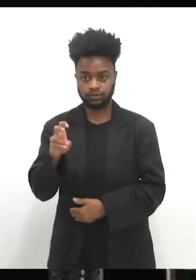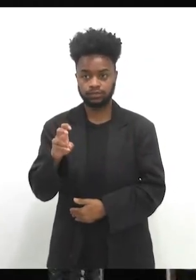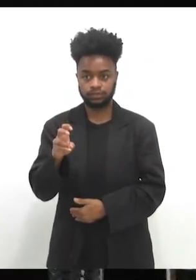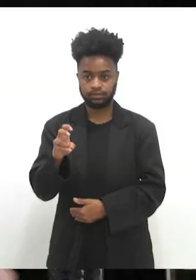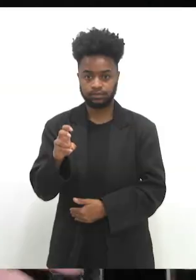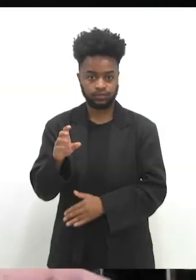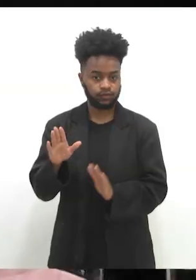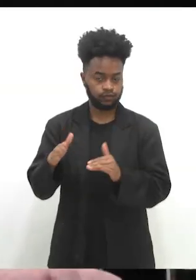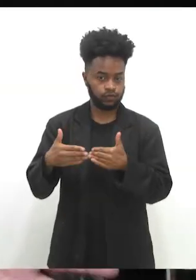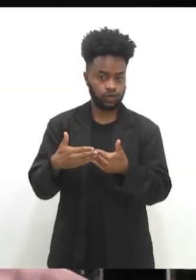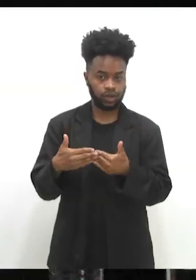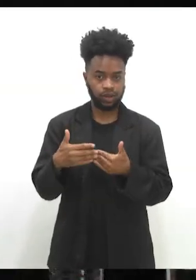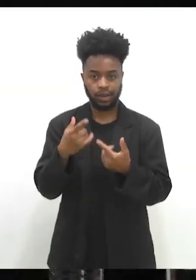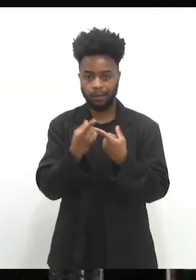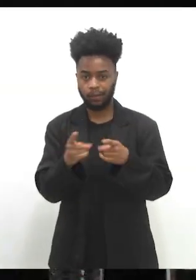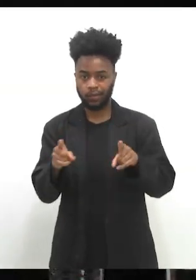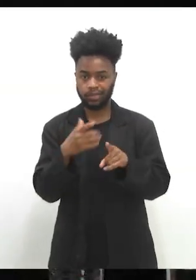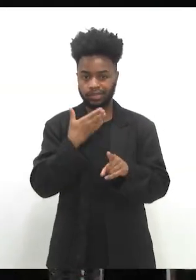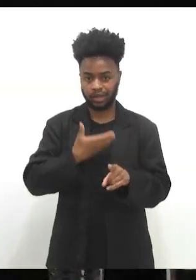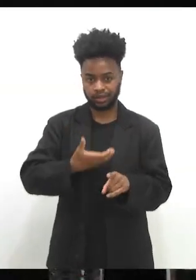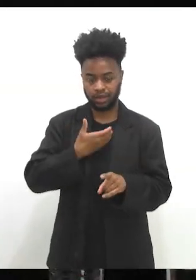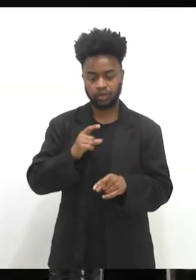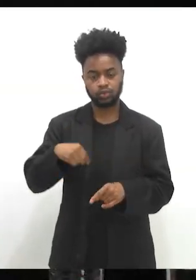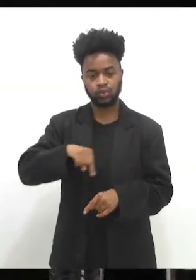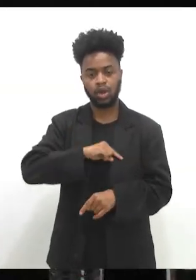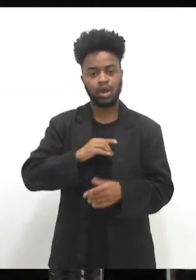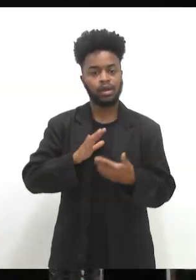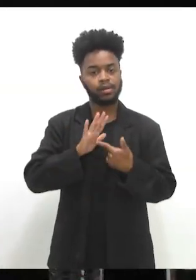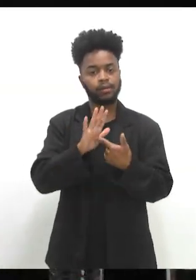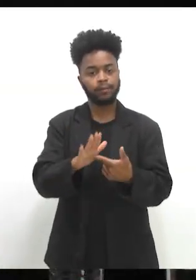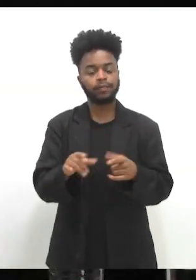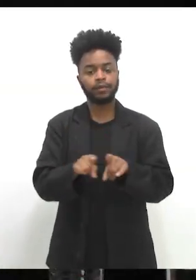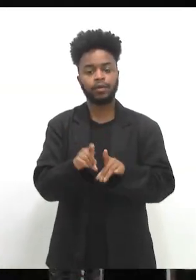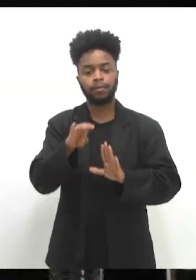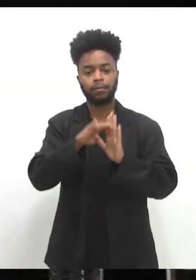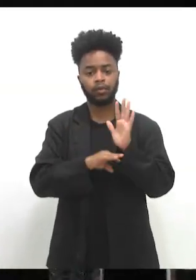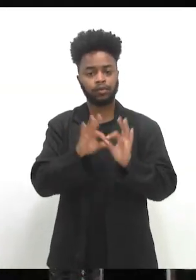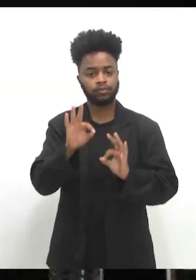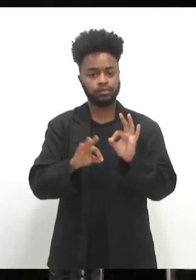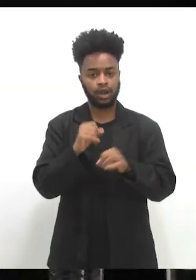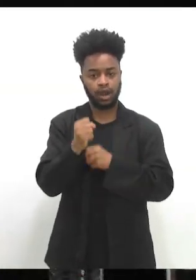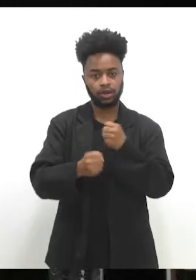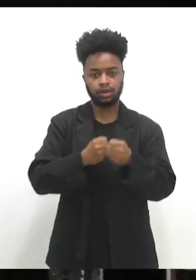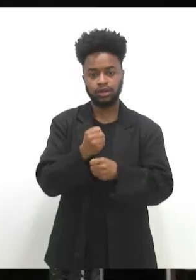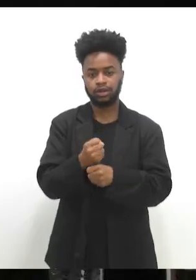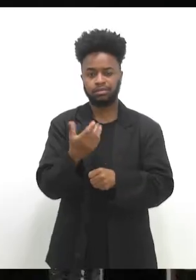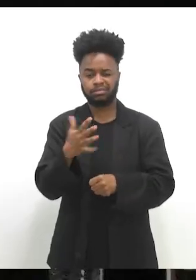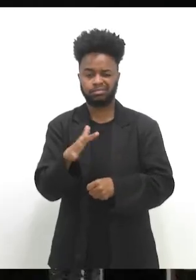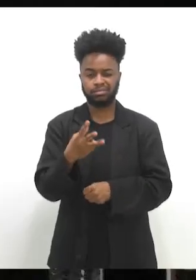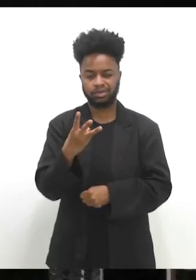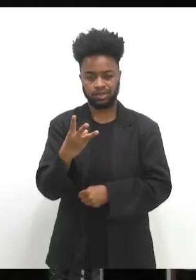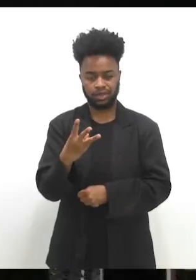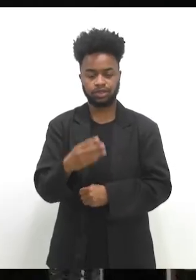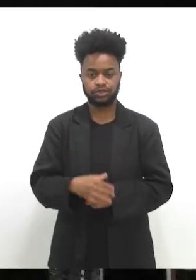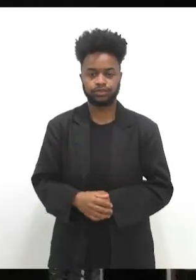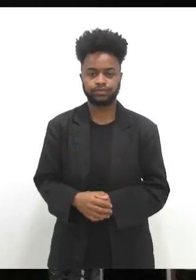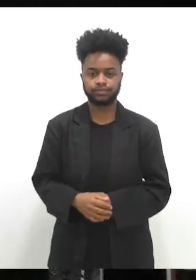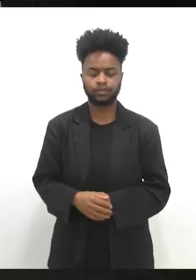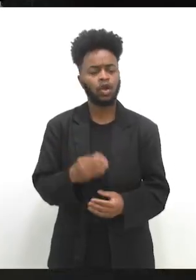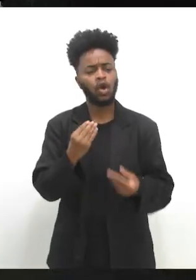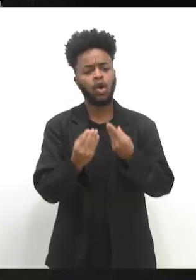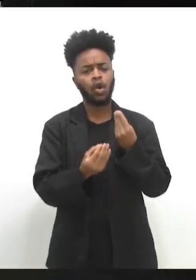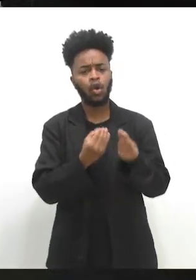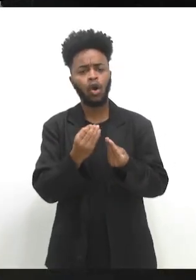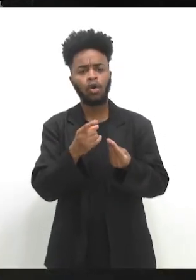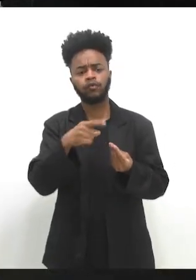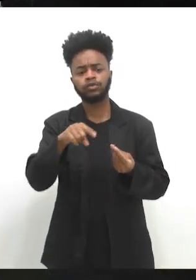verdade, encerra com o concerto de Natal, né? Mas é a última obra que a gente vai apresentar esse ano e já tem programado para o ano que vem também, pelo menos mais 3 números, assim, é muita coisa. E como é que